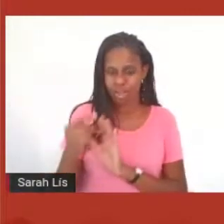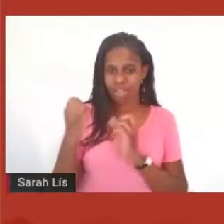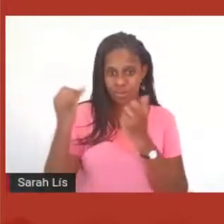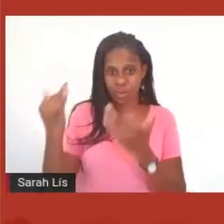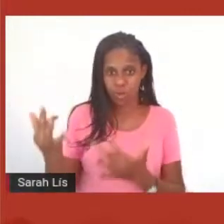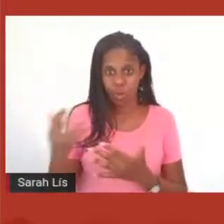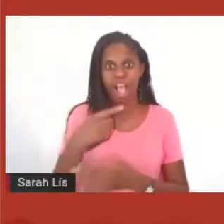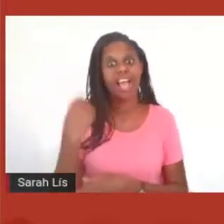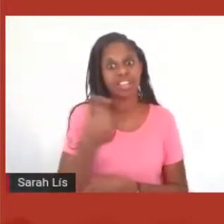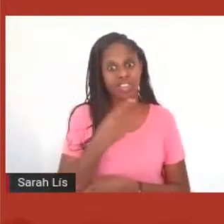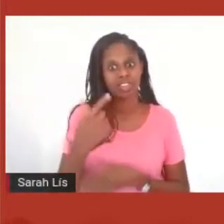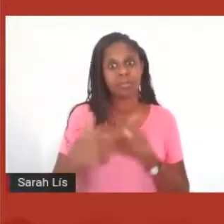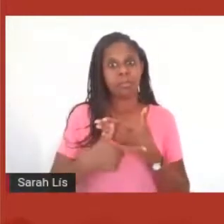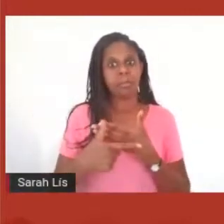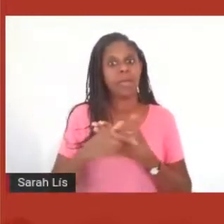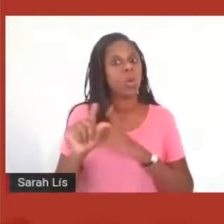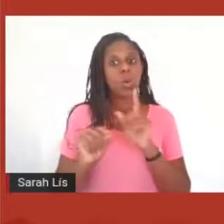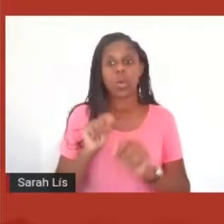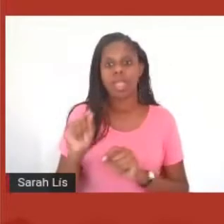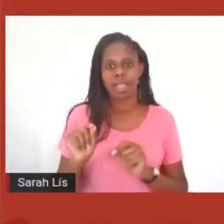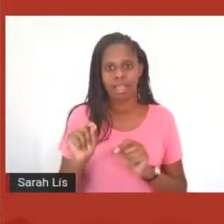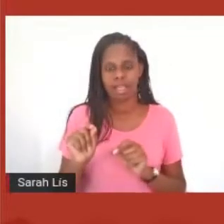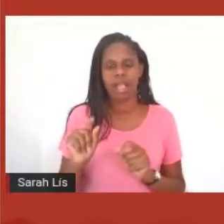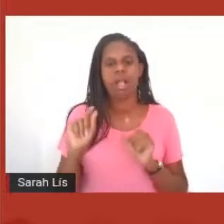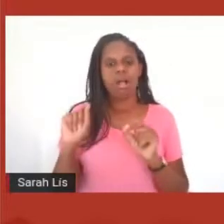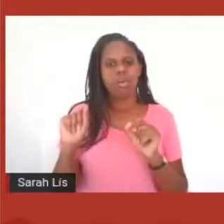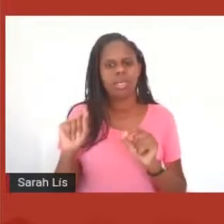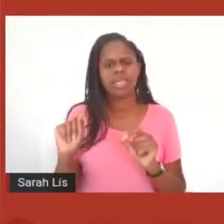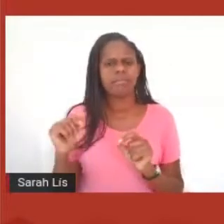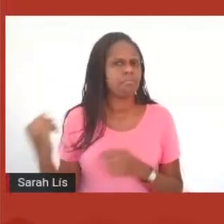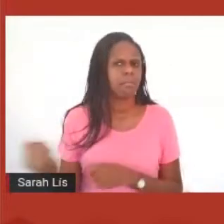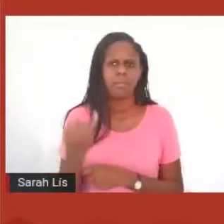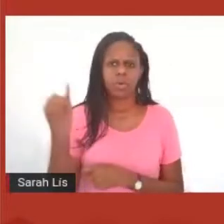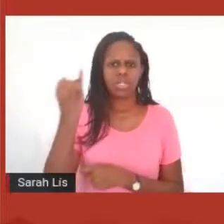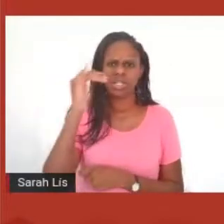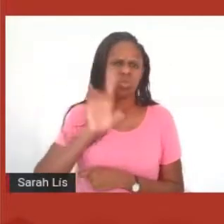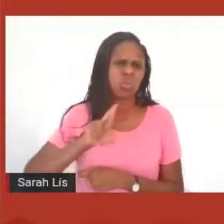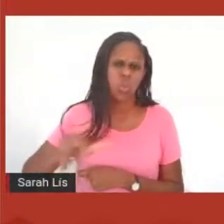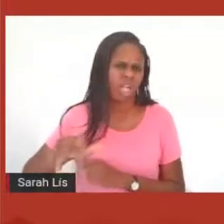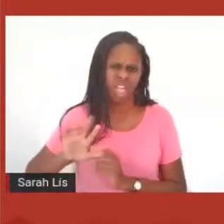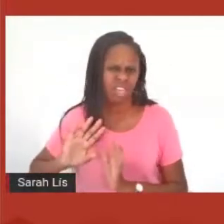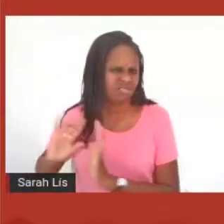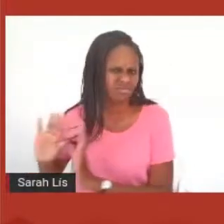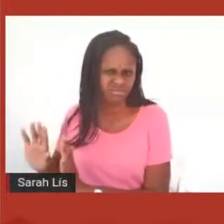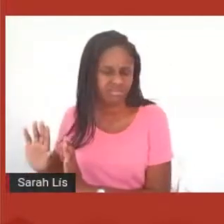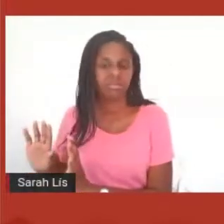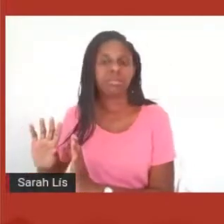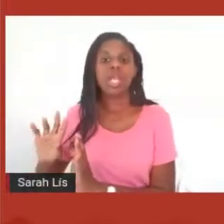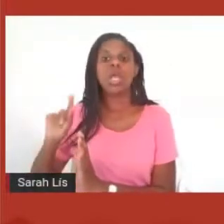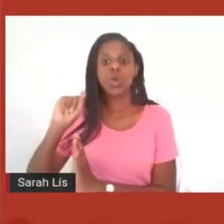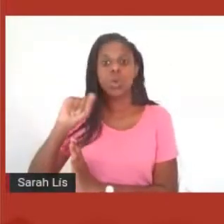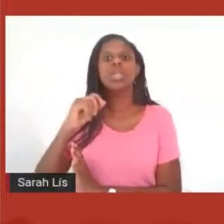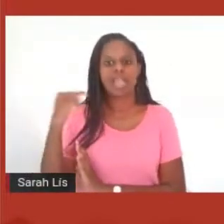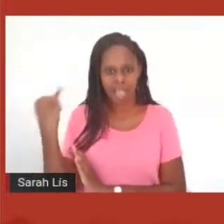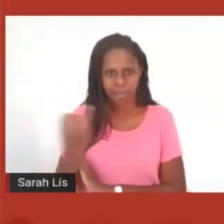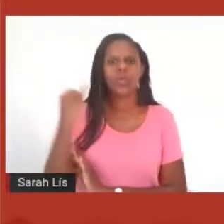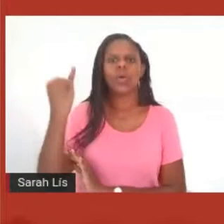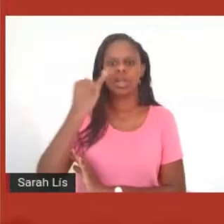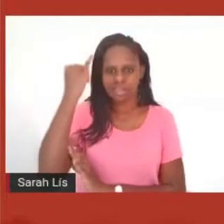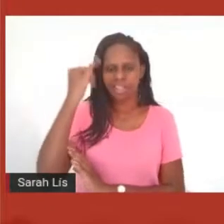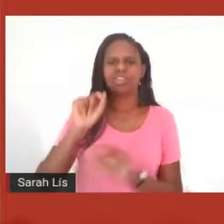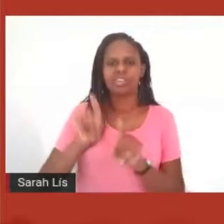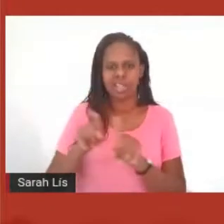filtrar o que está sendo figurante nessa situação problema e o que realmente importa para a